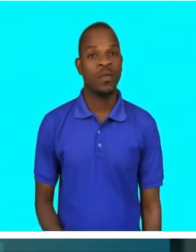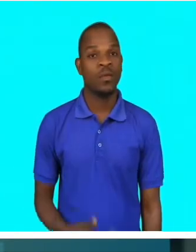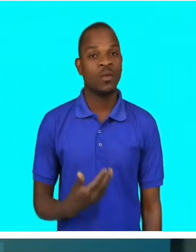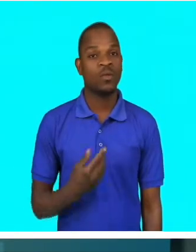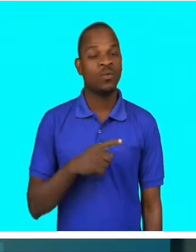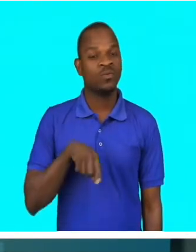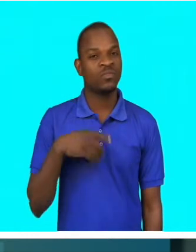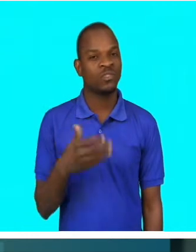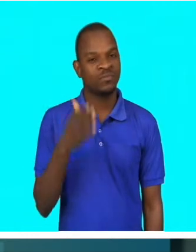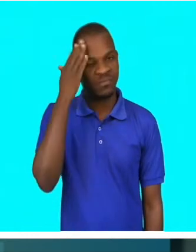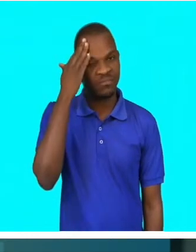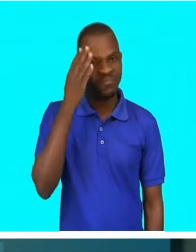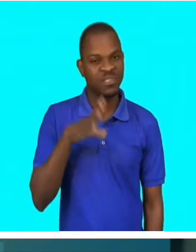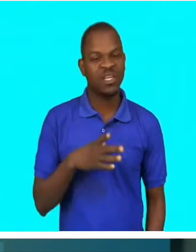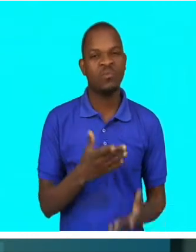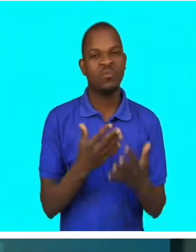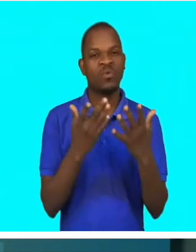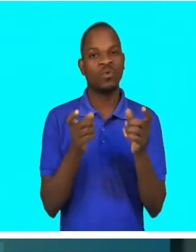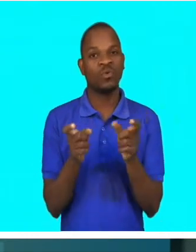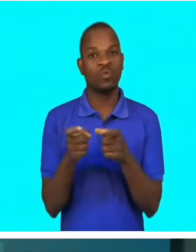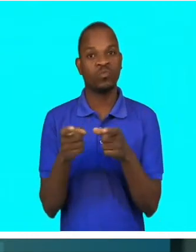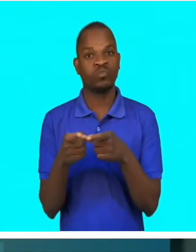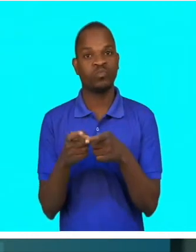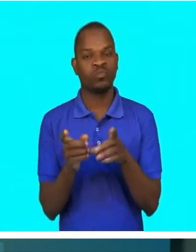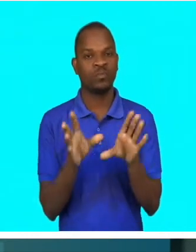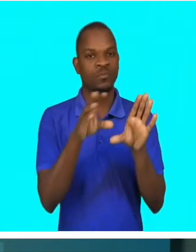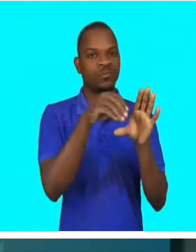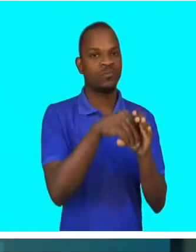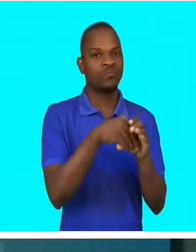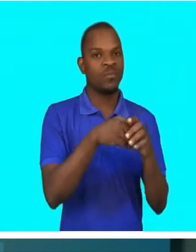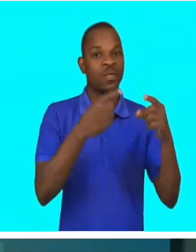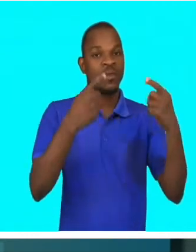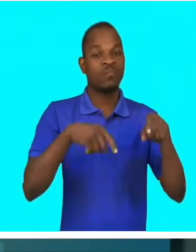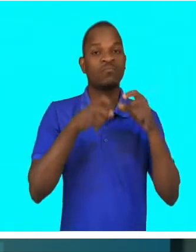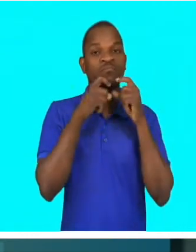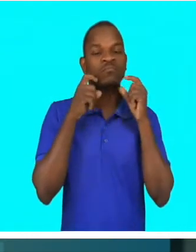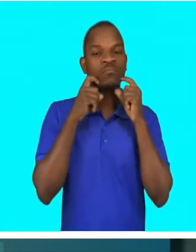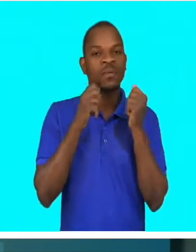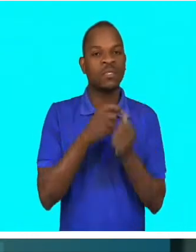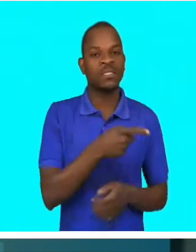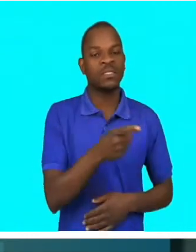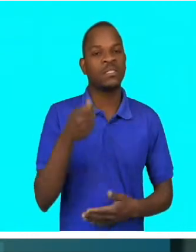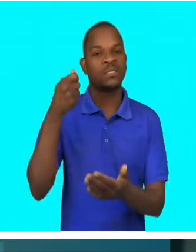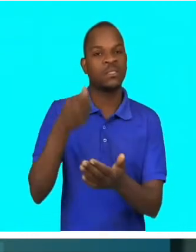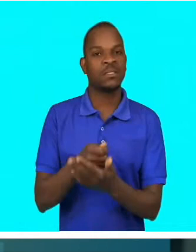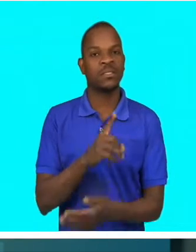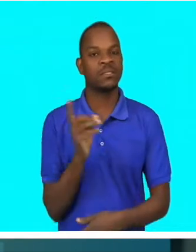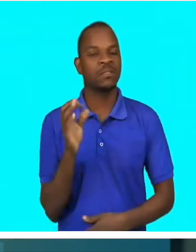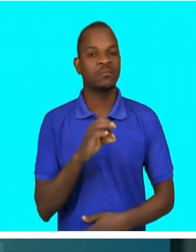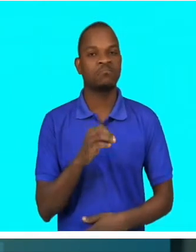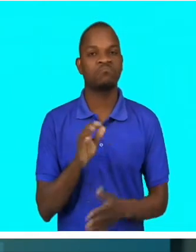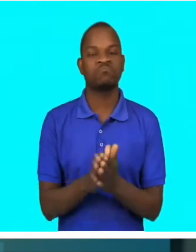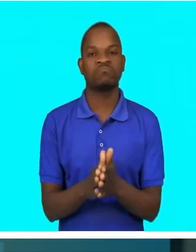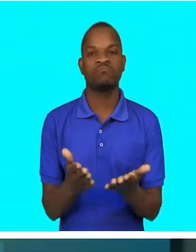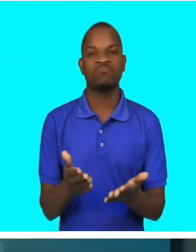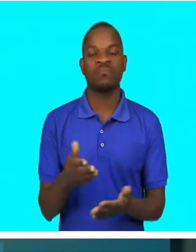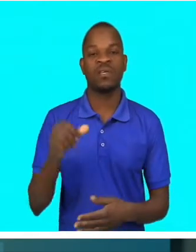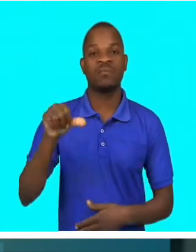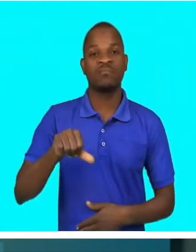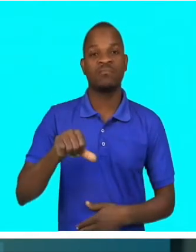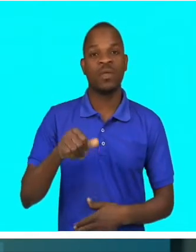Há muitos clubes que no Moçambola que até a nível daquilo que são os salários, eles não conseguem pagar. E isto é mau para o futebol, porque não há nenhum